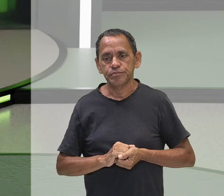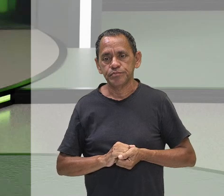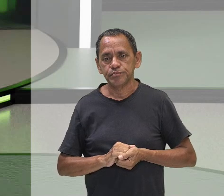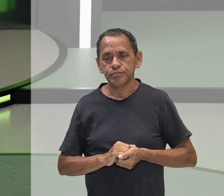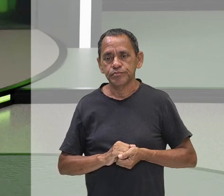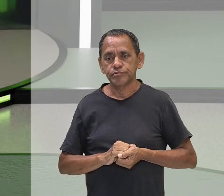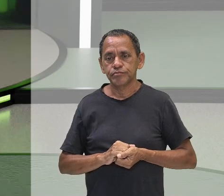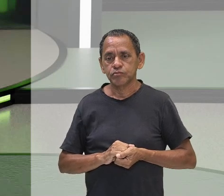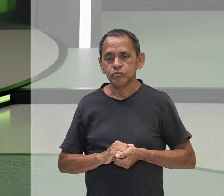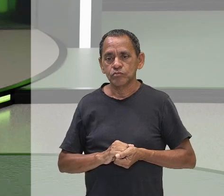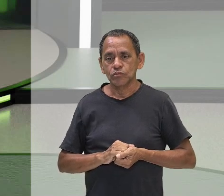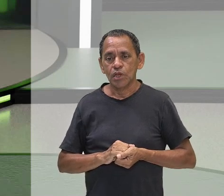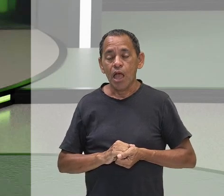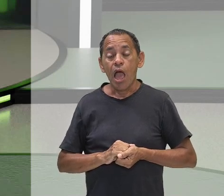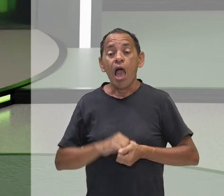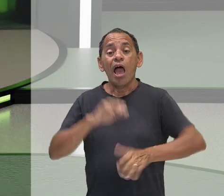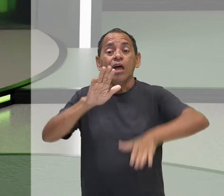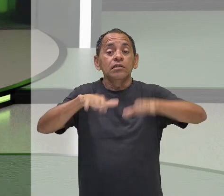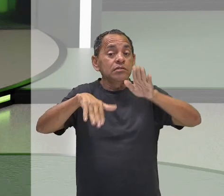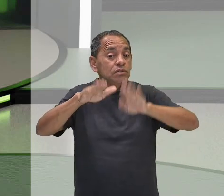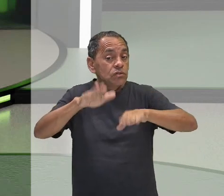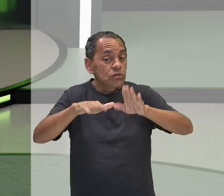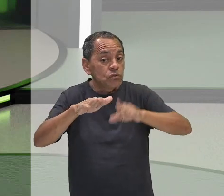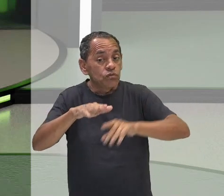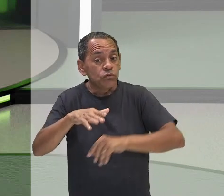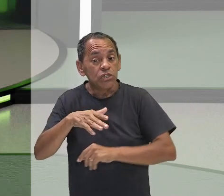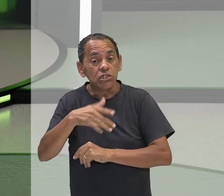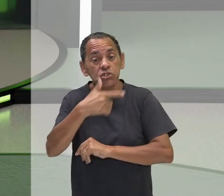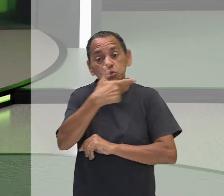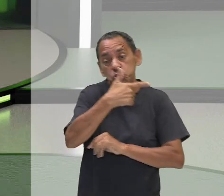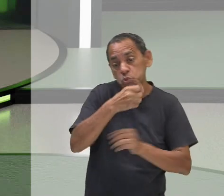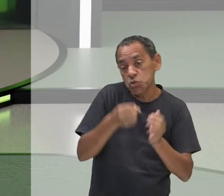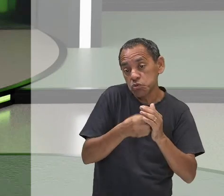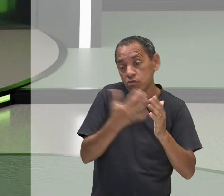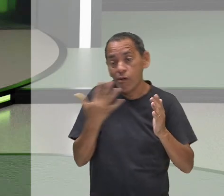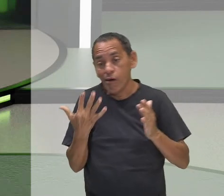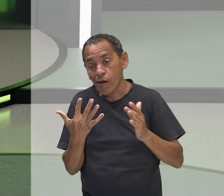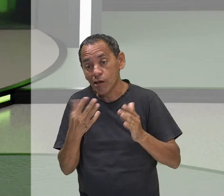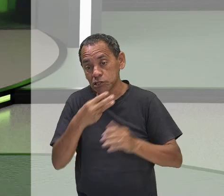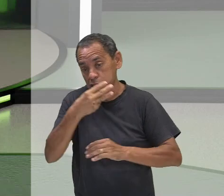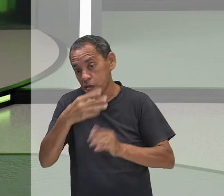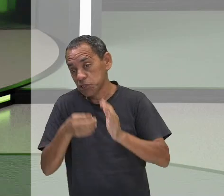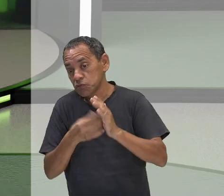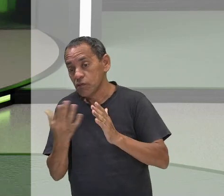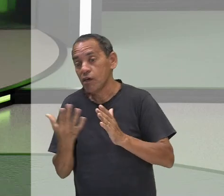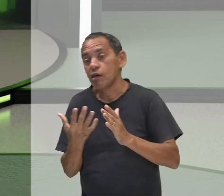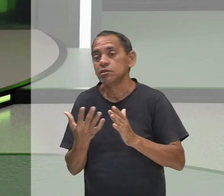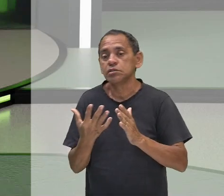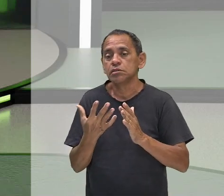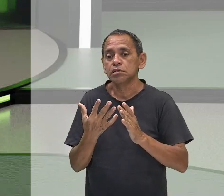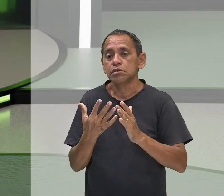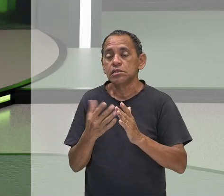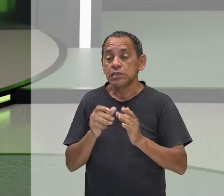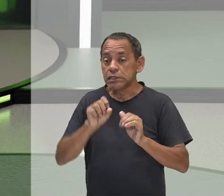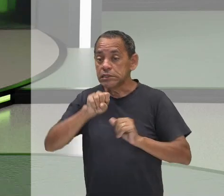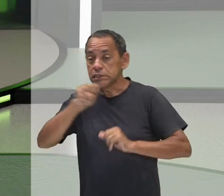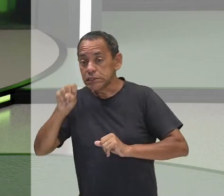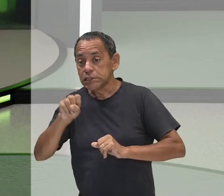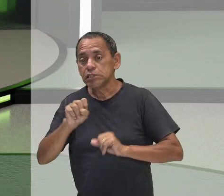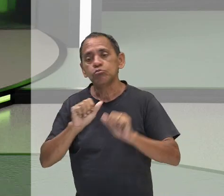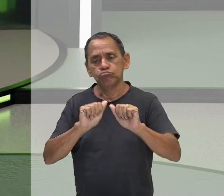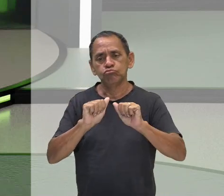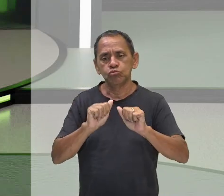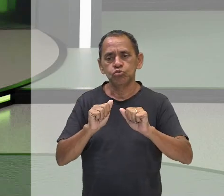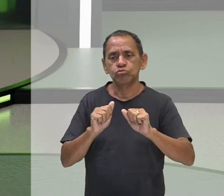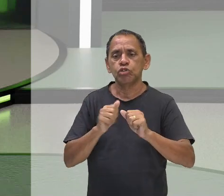irregular, 2, 3 vezes no mês, ou então ele demora a vir. Então, nesse caso, você consulta um médico, ele vai fazer os